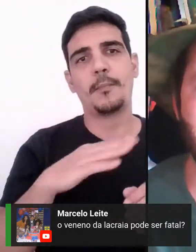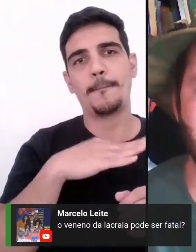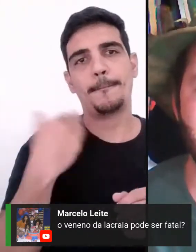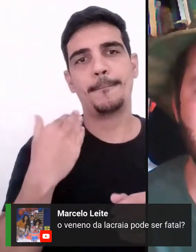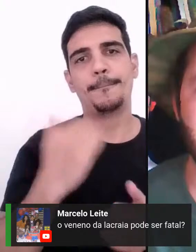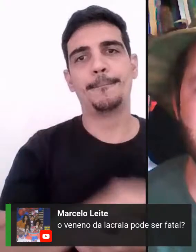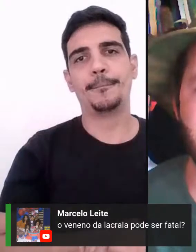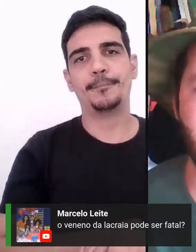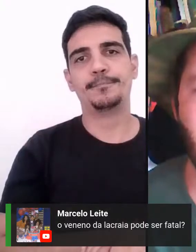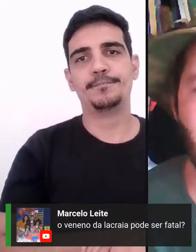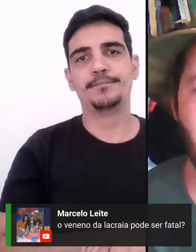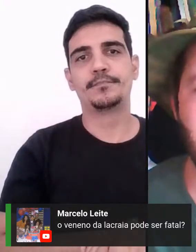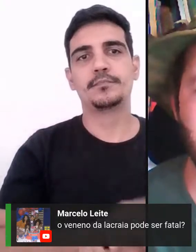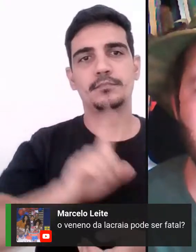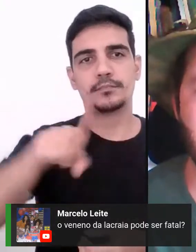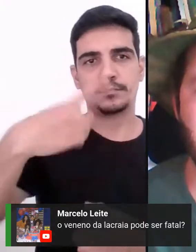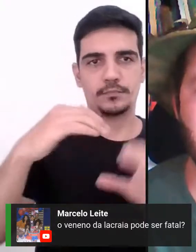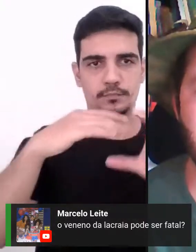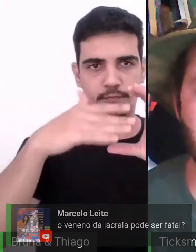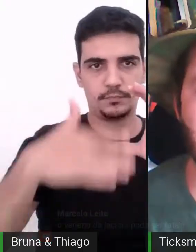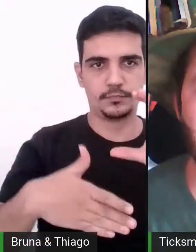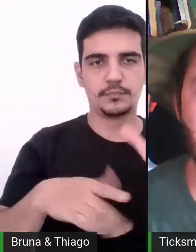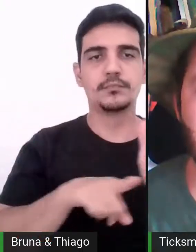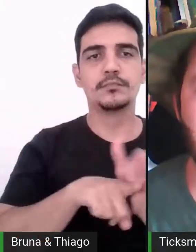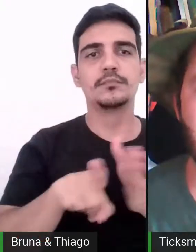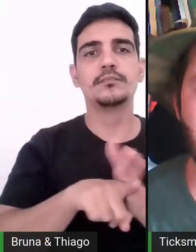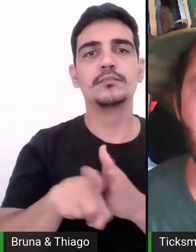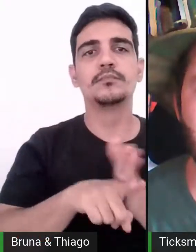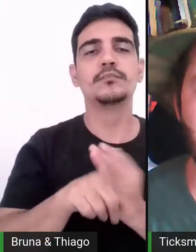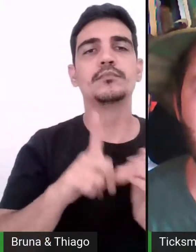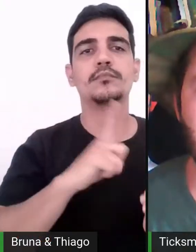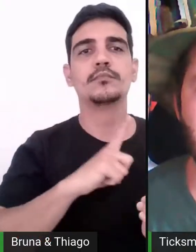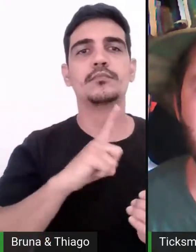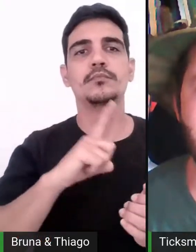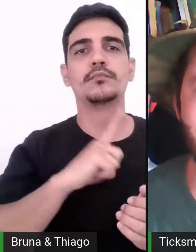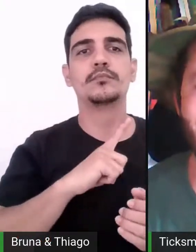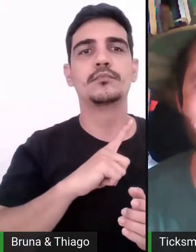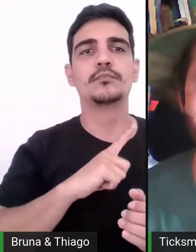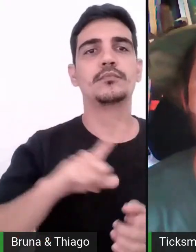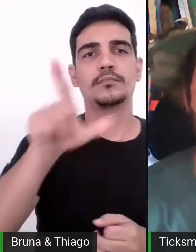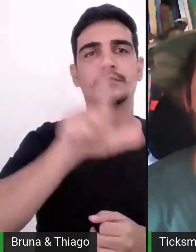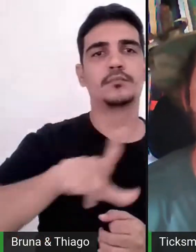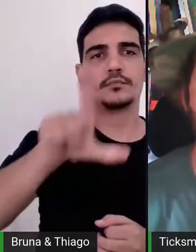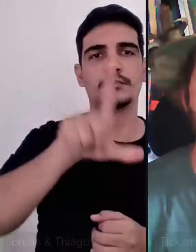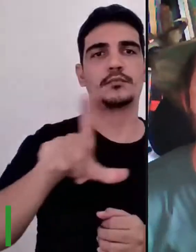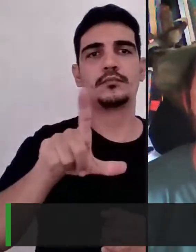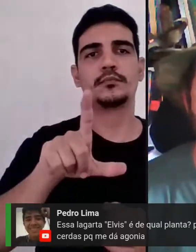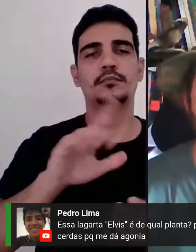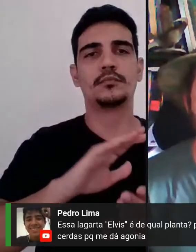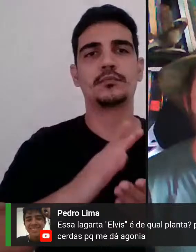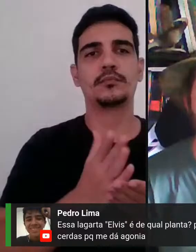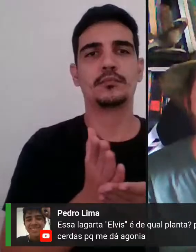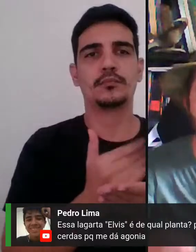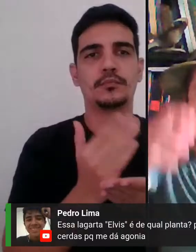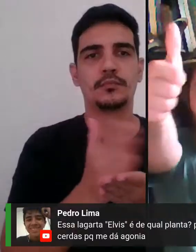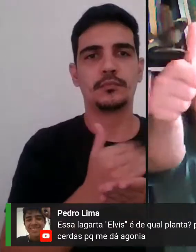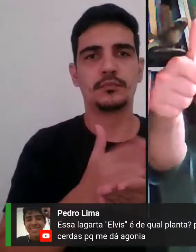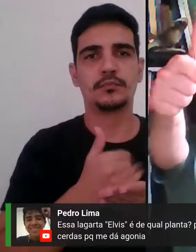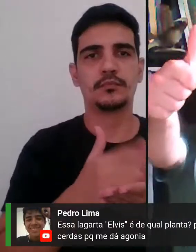Uma outra pergunta, professor. Há alguma literatura específica, guia para identificação de serpentes